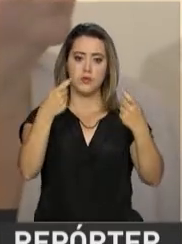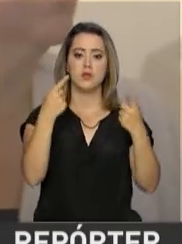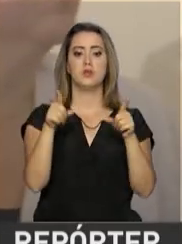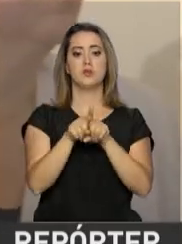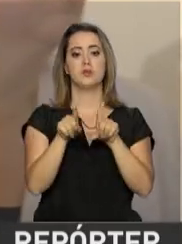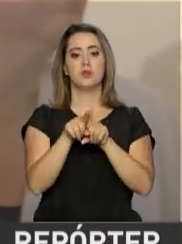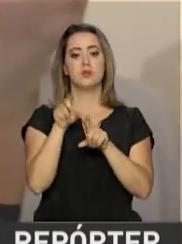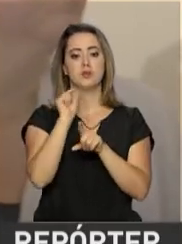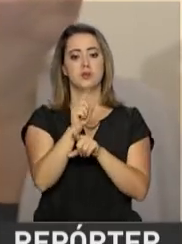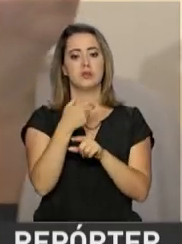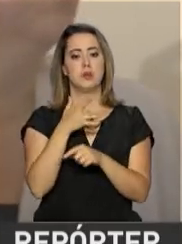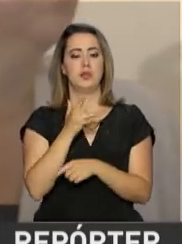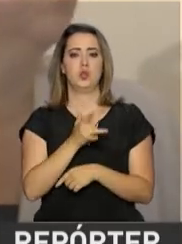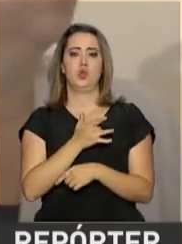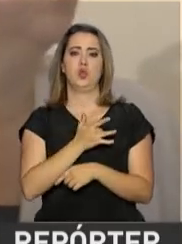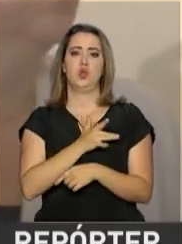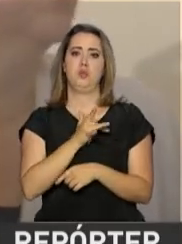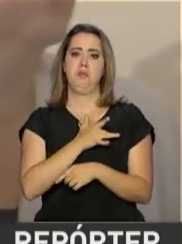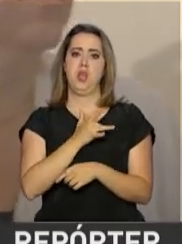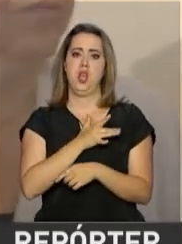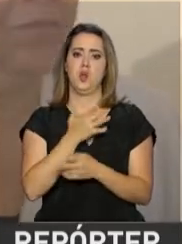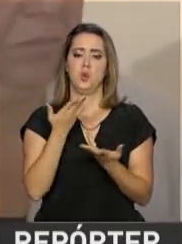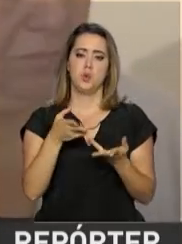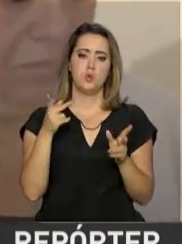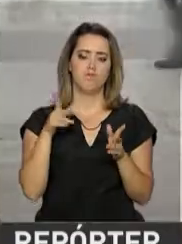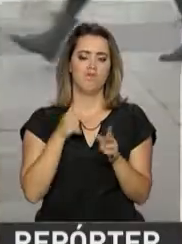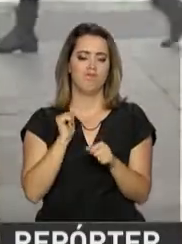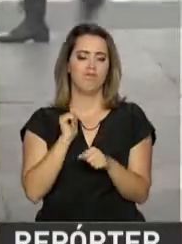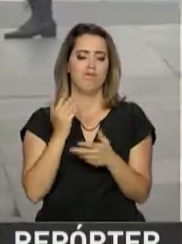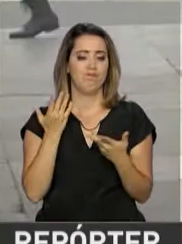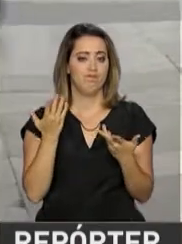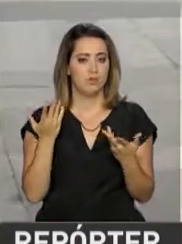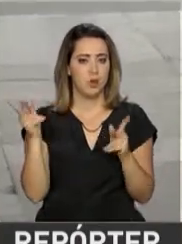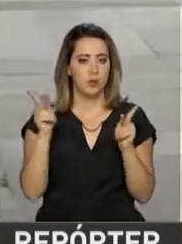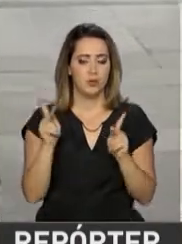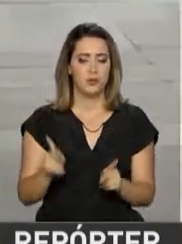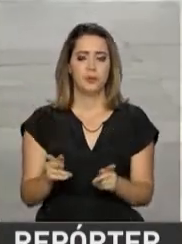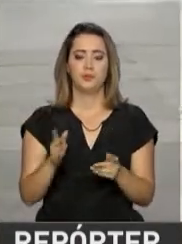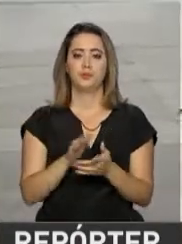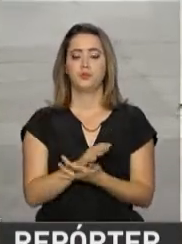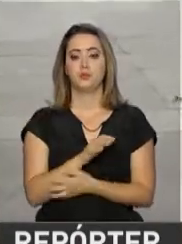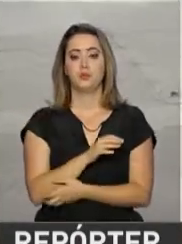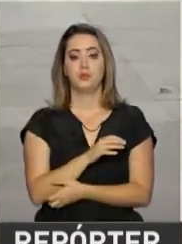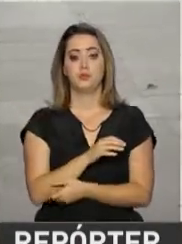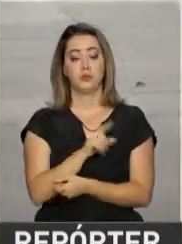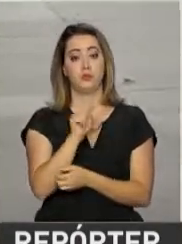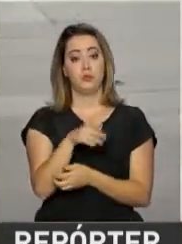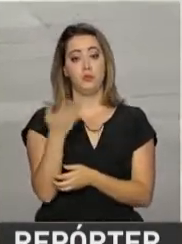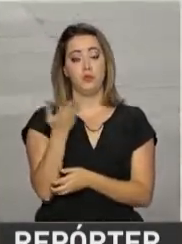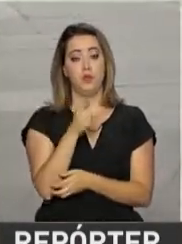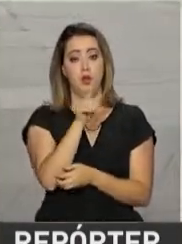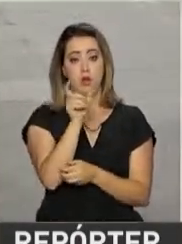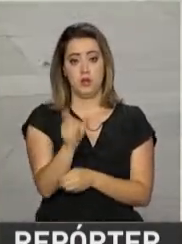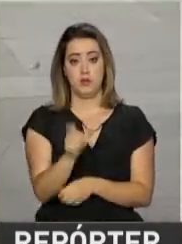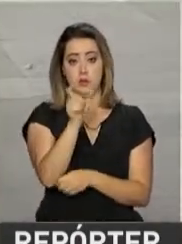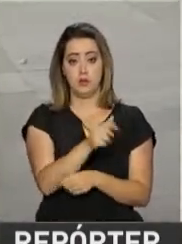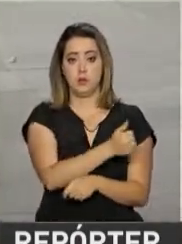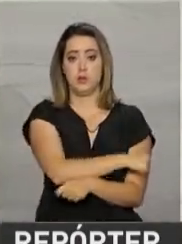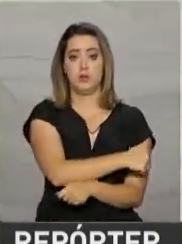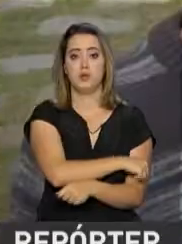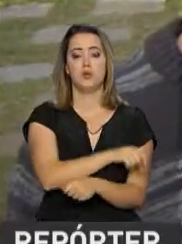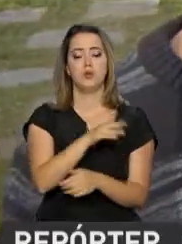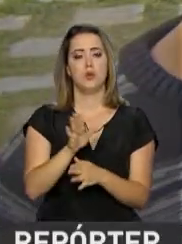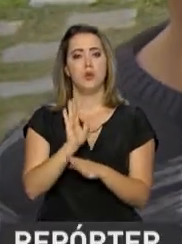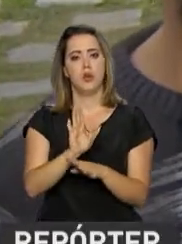sobretudo também de medo que paralisa hoje soldado vídeo android na torcida por um rio mais seguro esses cariocas apóiam a operação